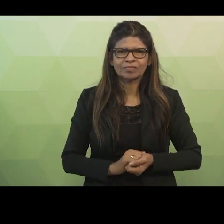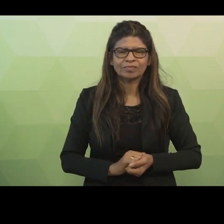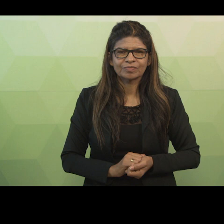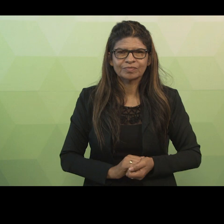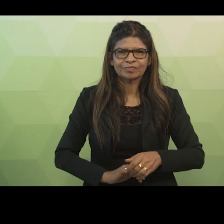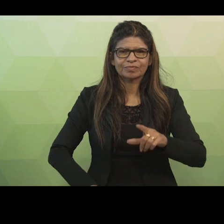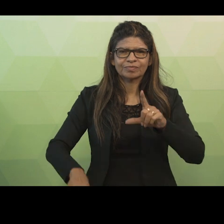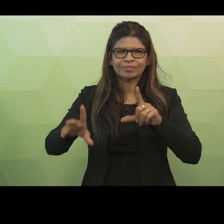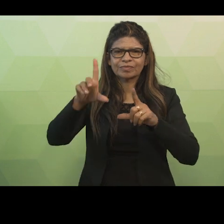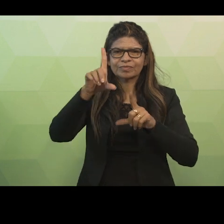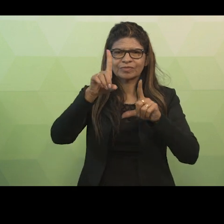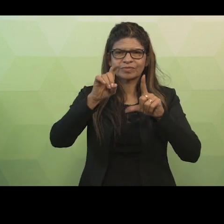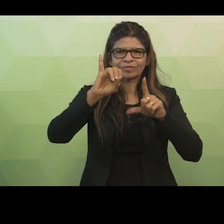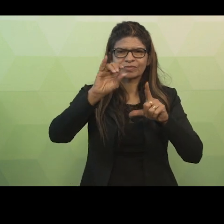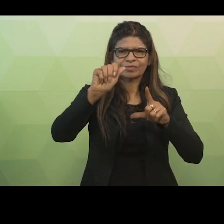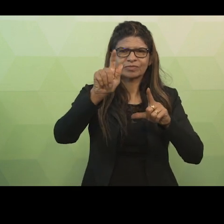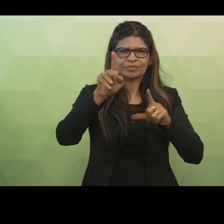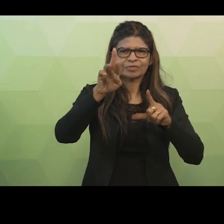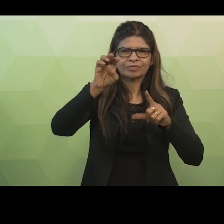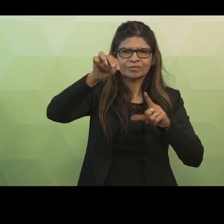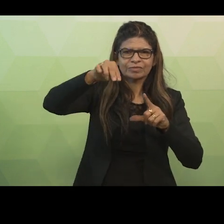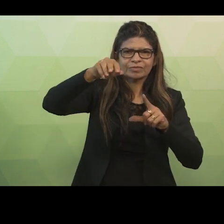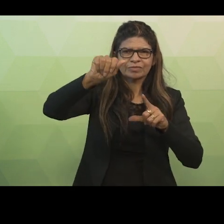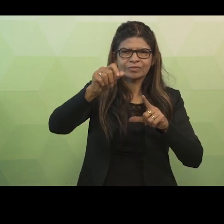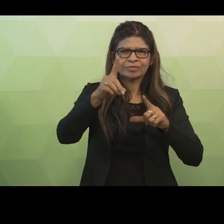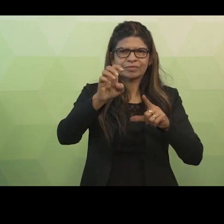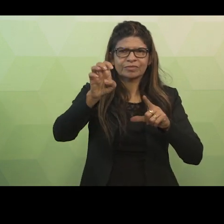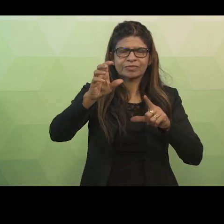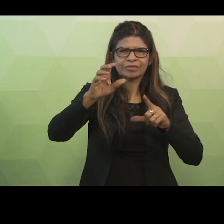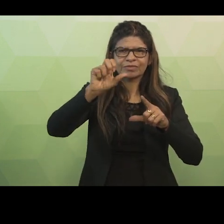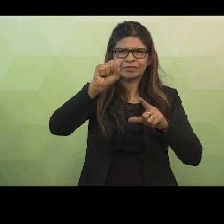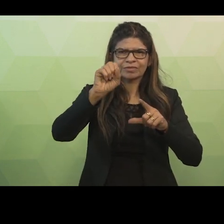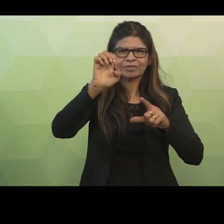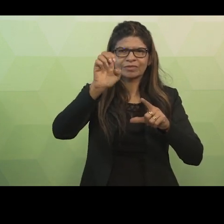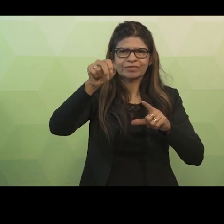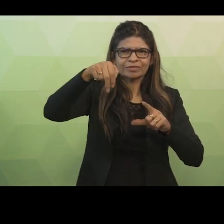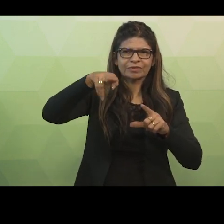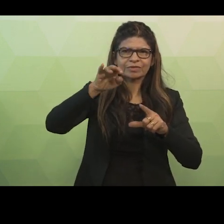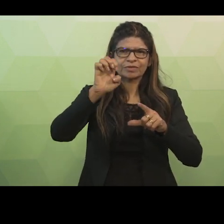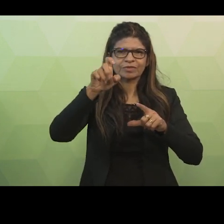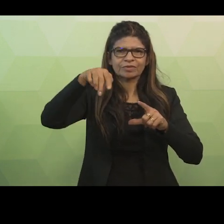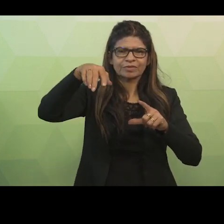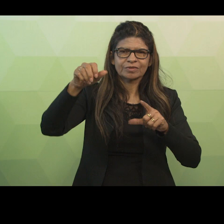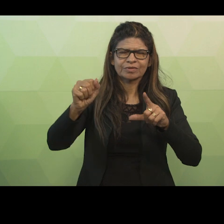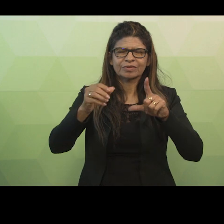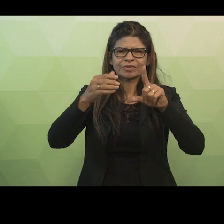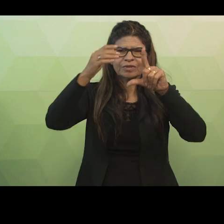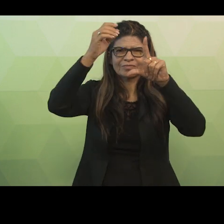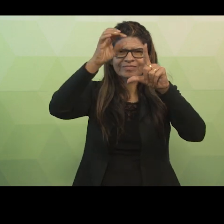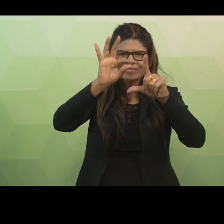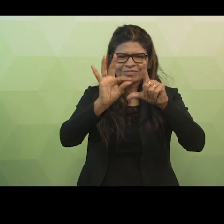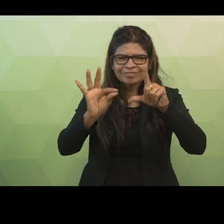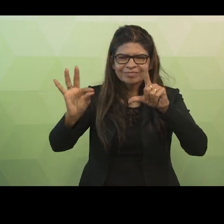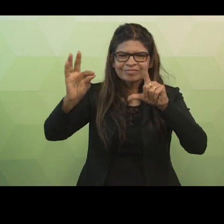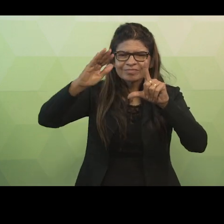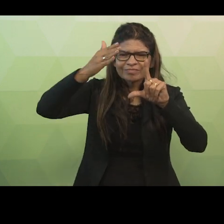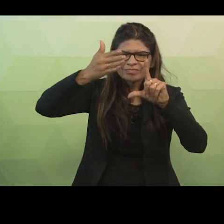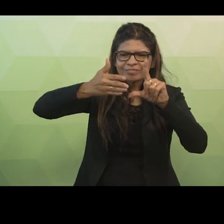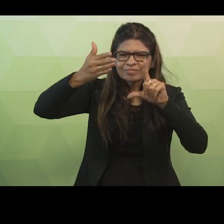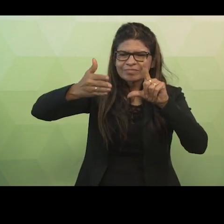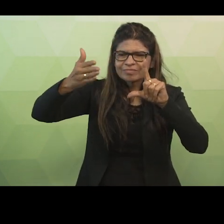diagrama de sequências, por descreverem ao longo de uma linha de tempo a sequência de comunicação entre